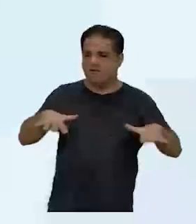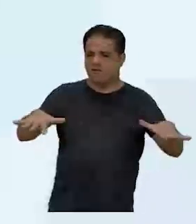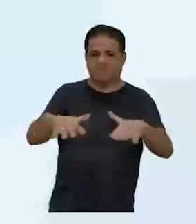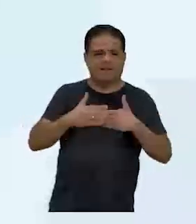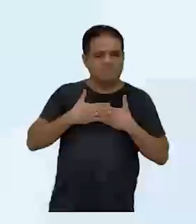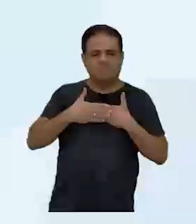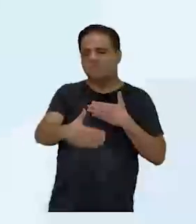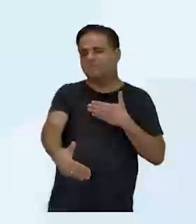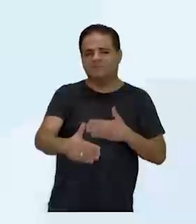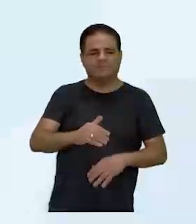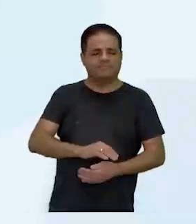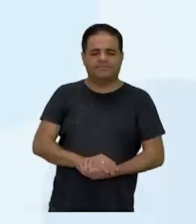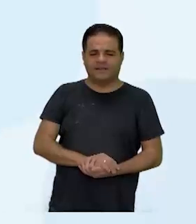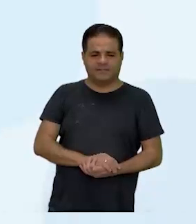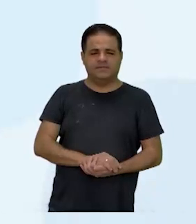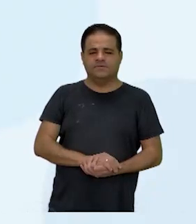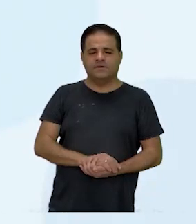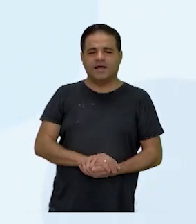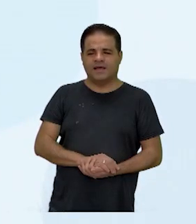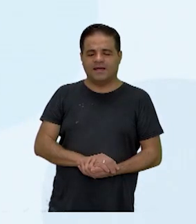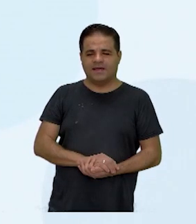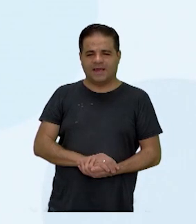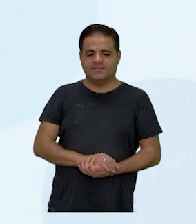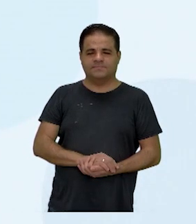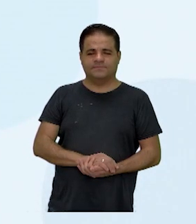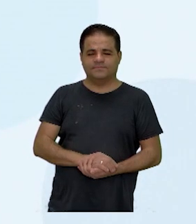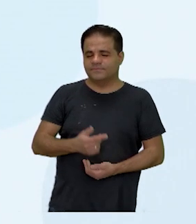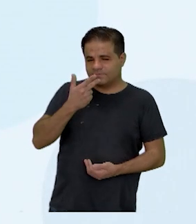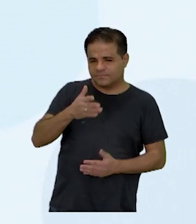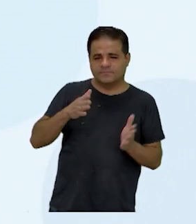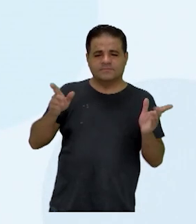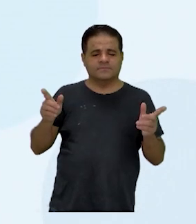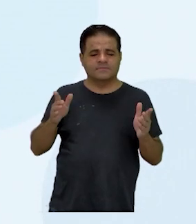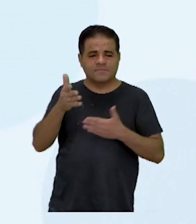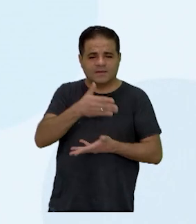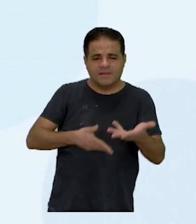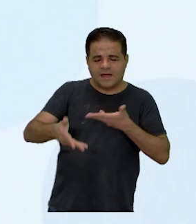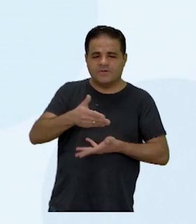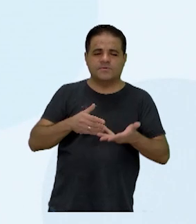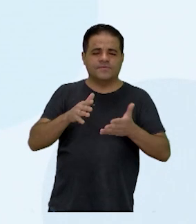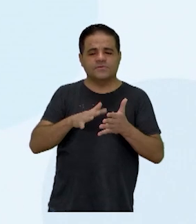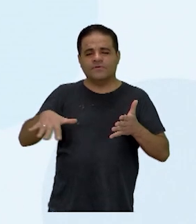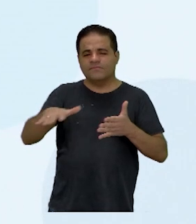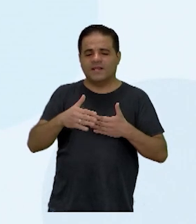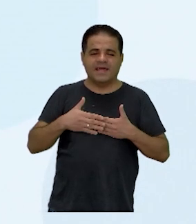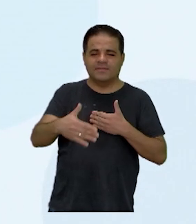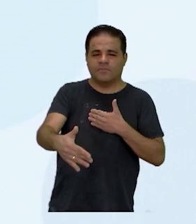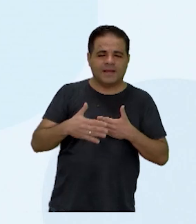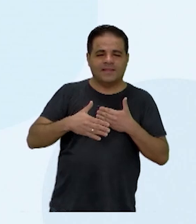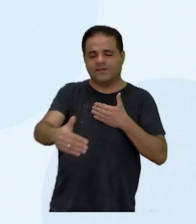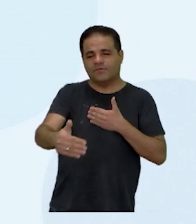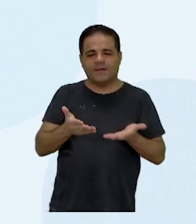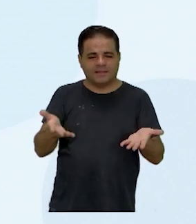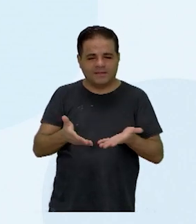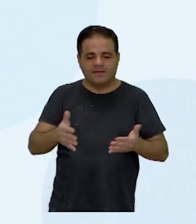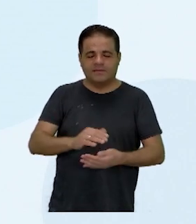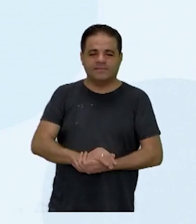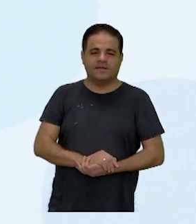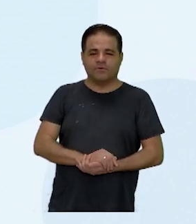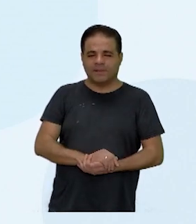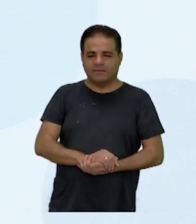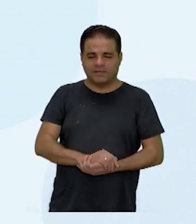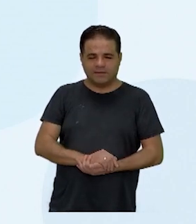horas distribuídas ao longo dos 3 anos. O Currículo Paulista fez suas escolhas e